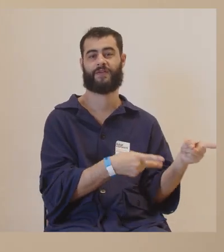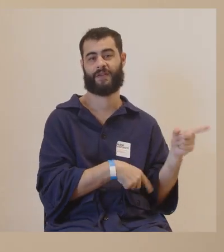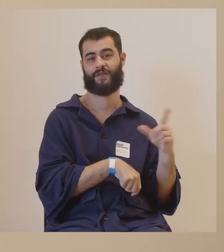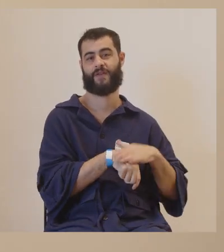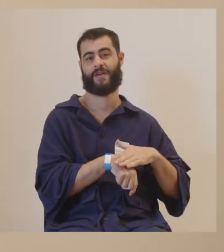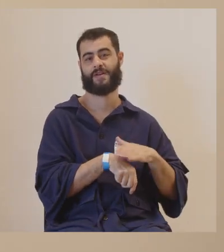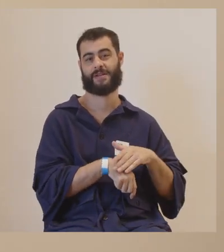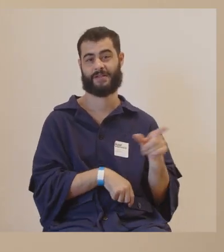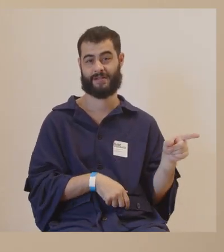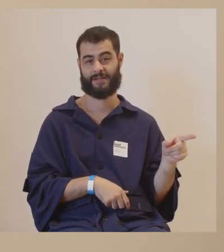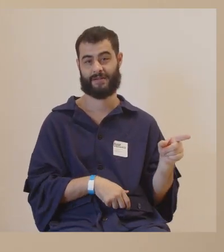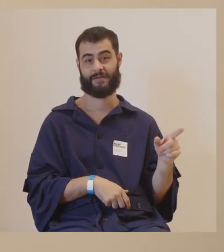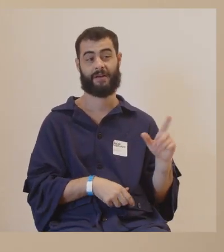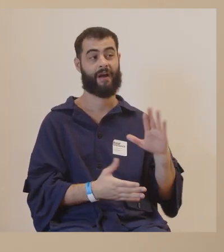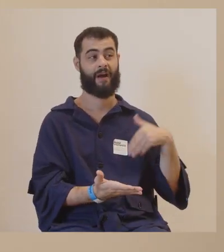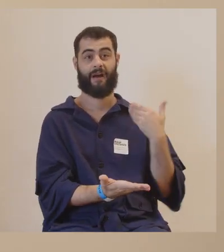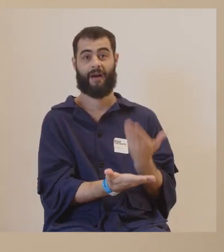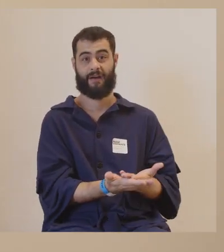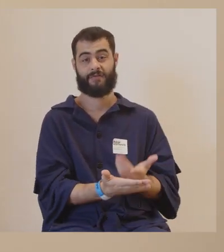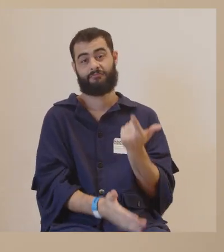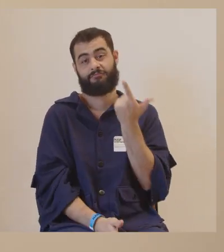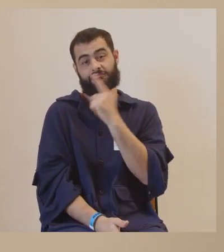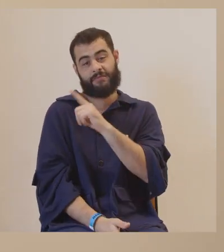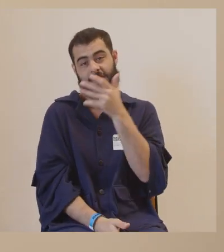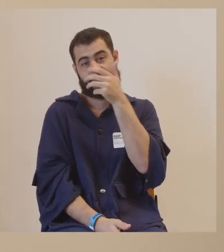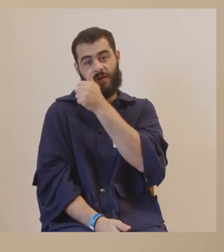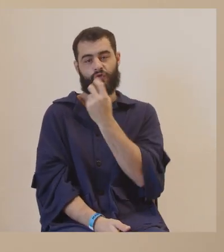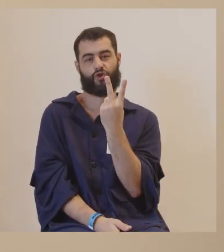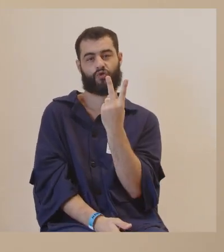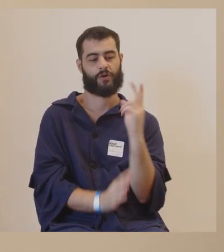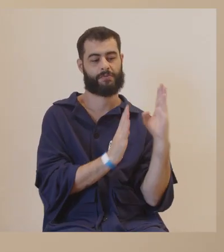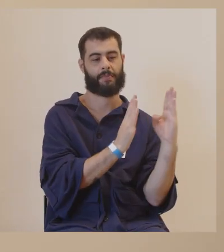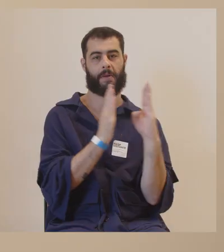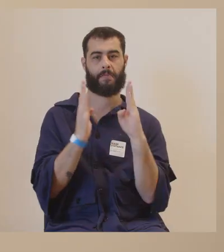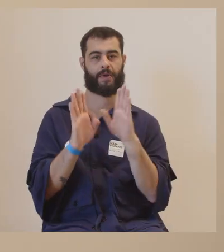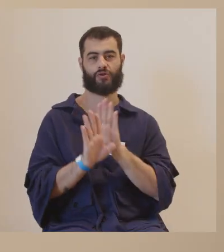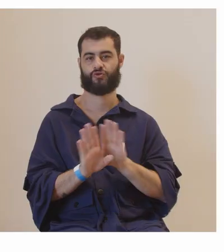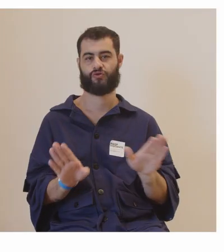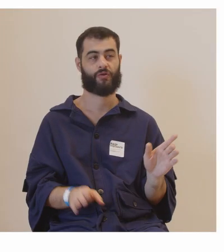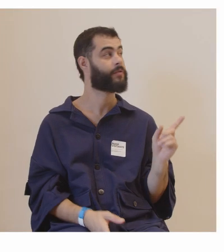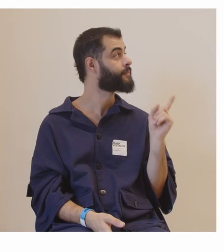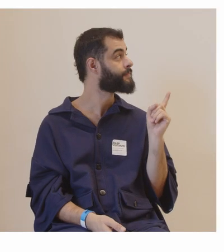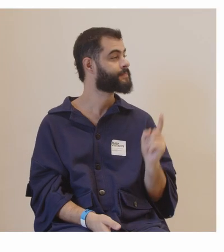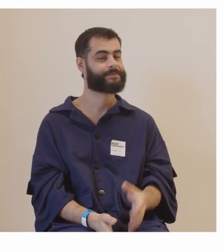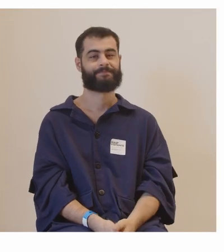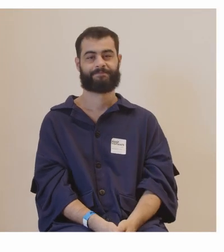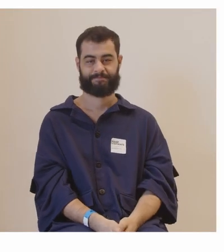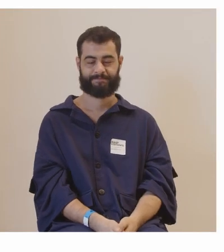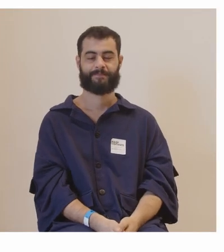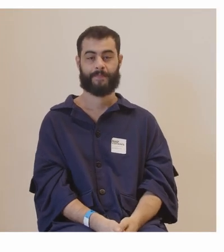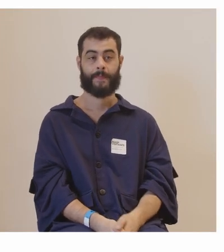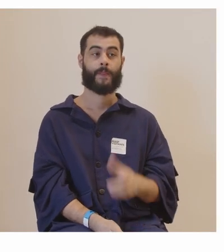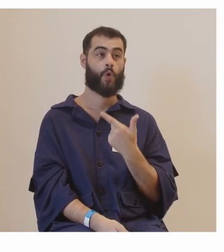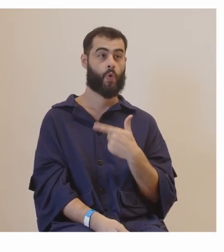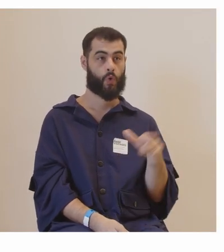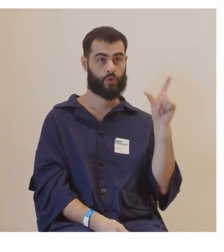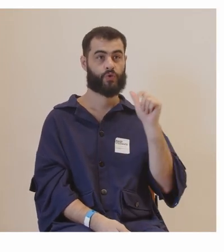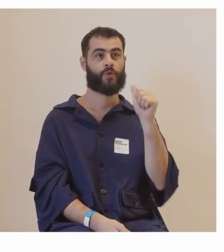Então, o que sobreviveu disso hoje são essas duas secções da pintura e o Mulheres no Jardim,